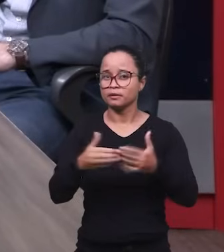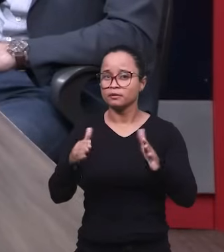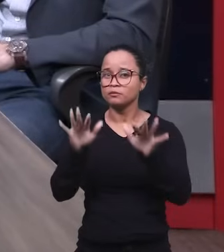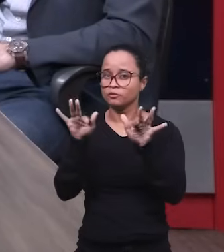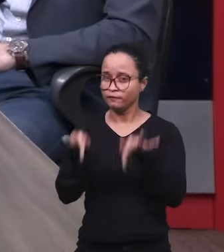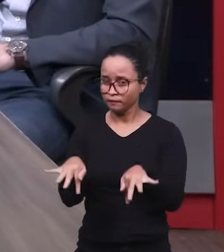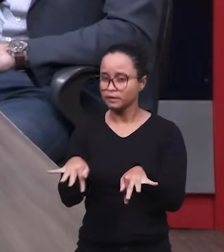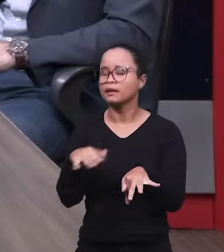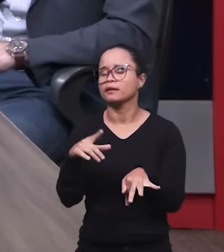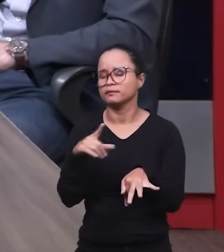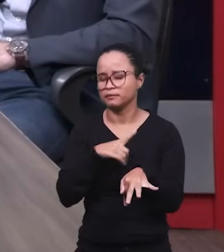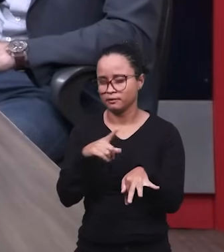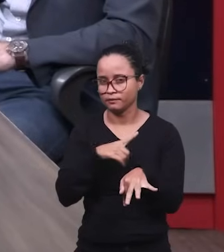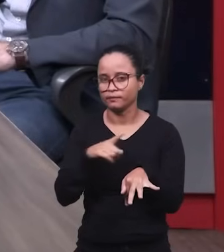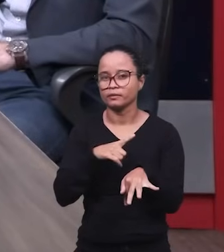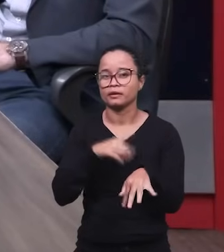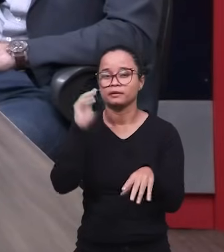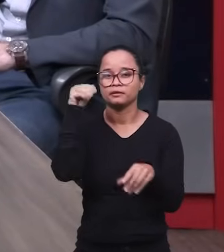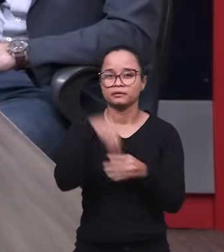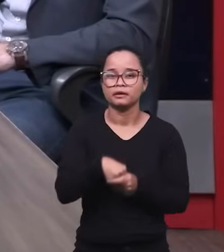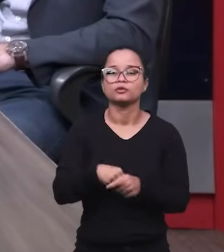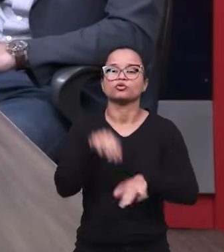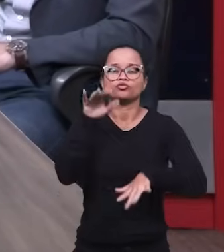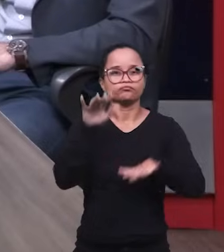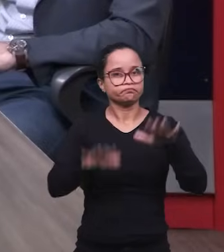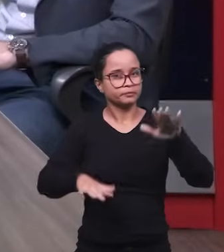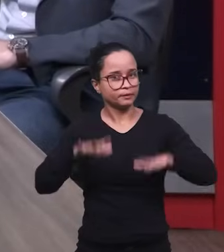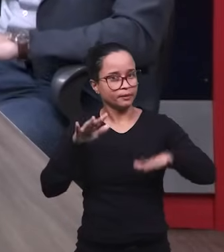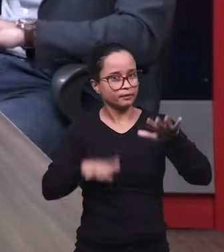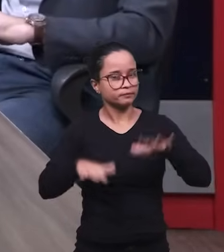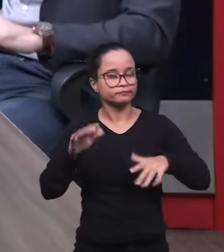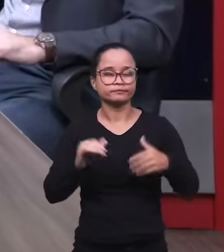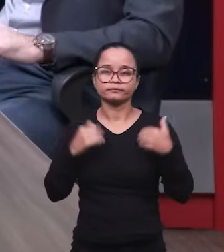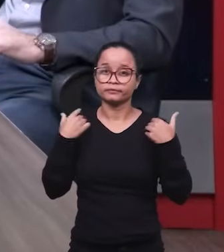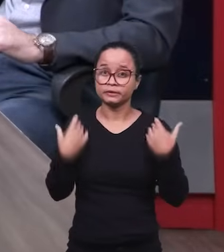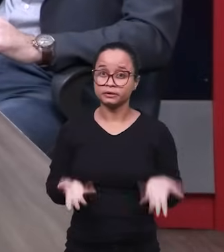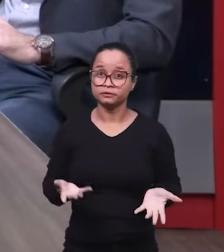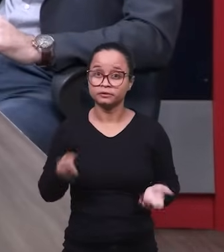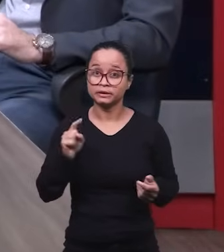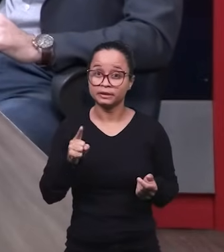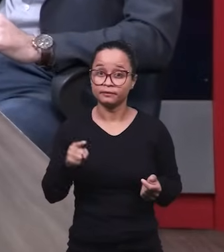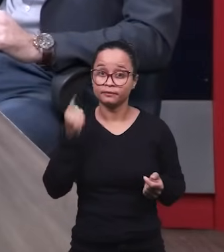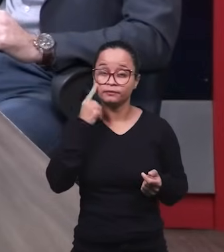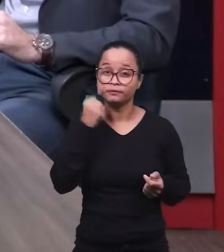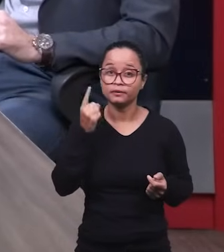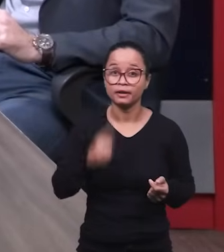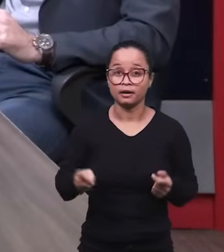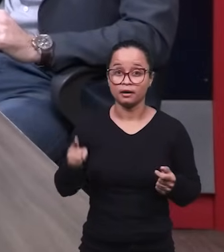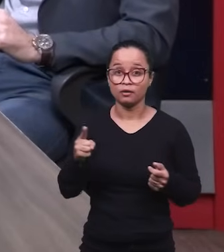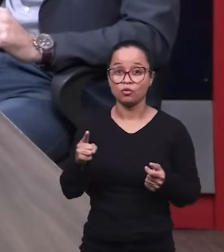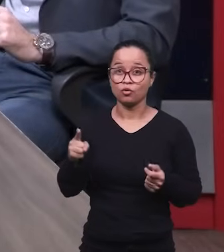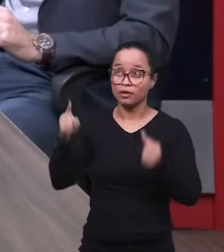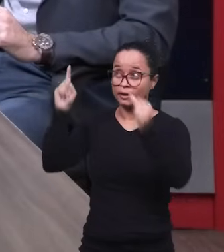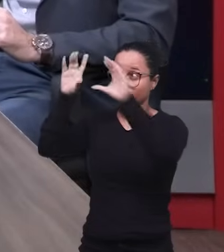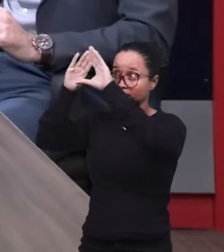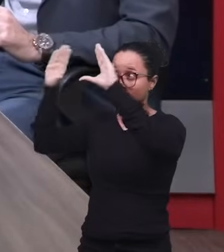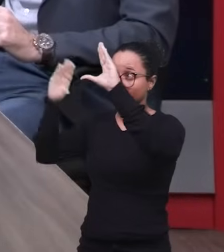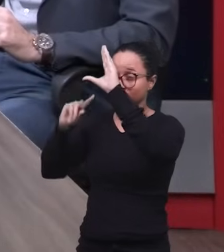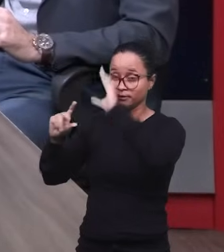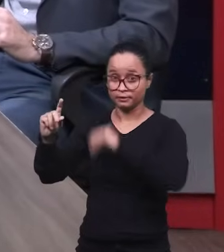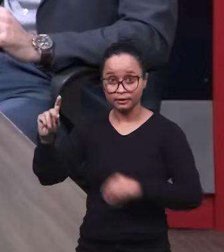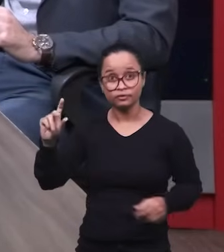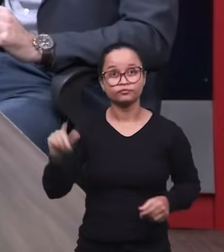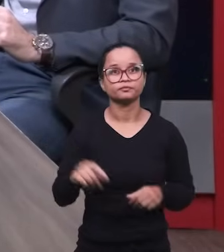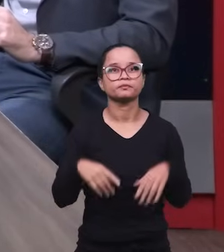princípio e tem fim. Tudo está dentro de uma relatividade. Mas quando você traz para o universo redentor, que é o que nos interessa,